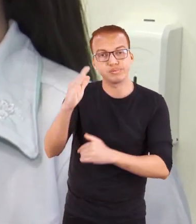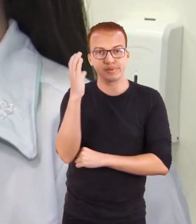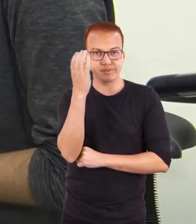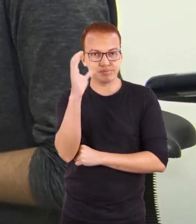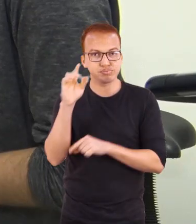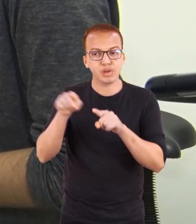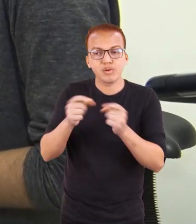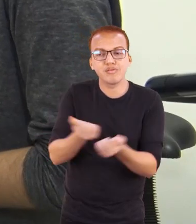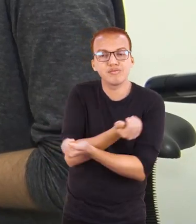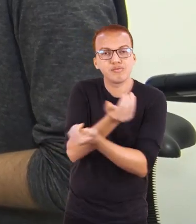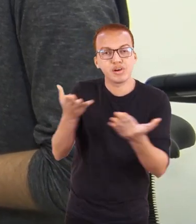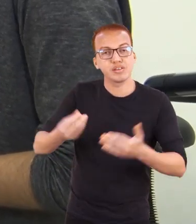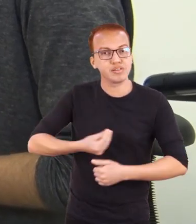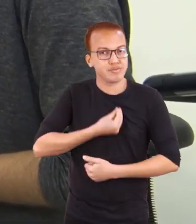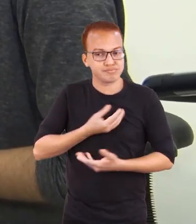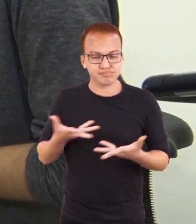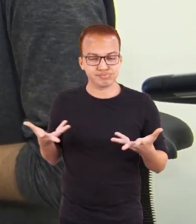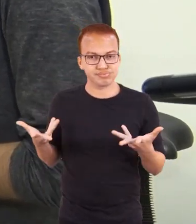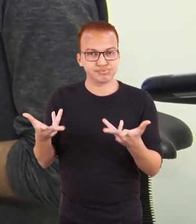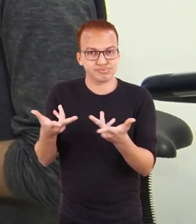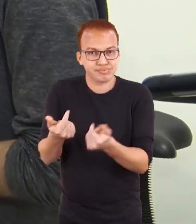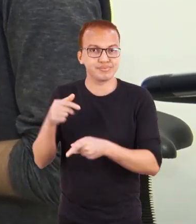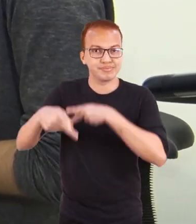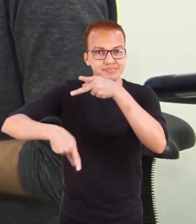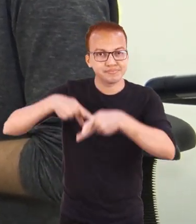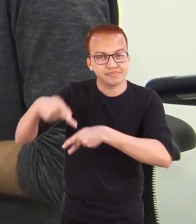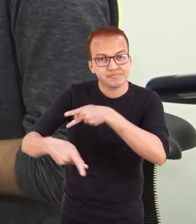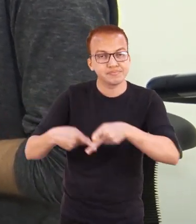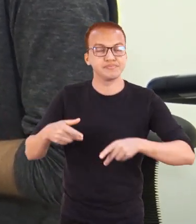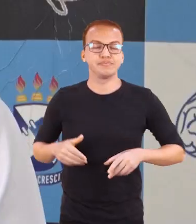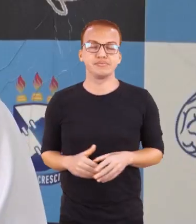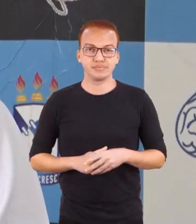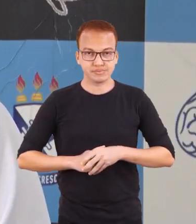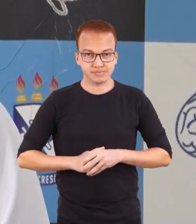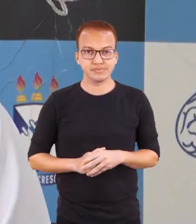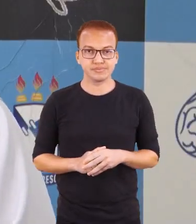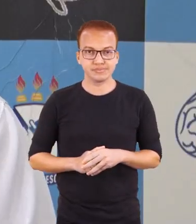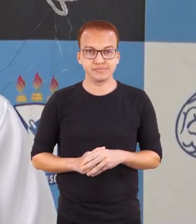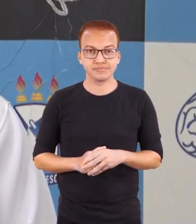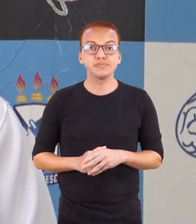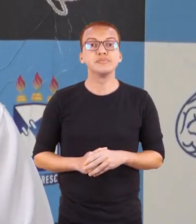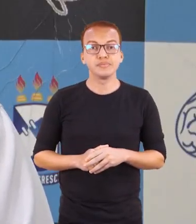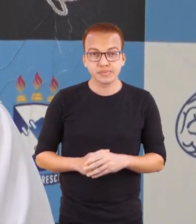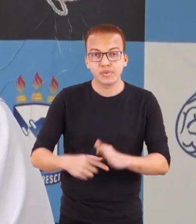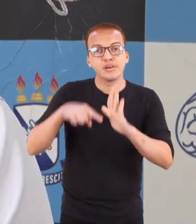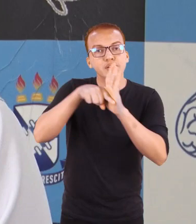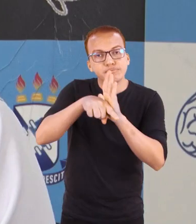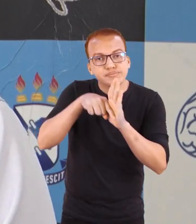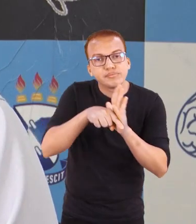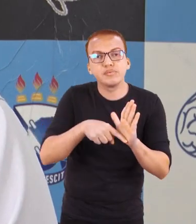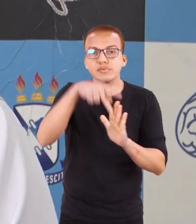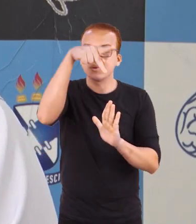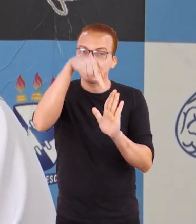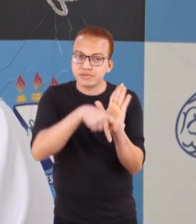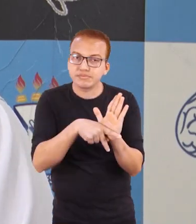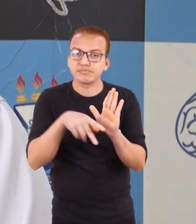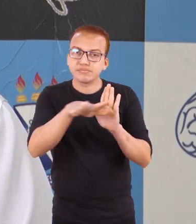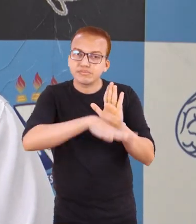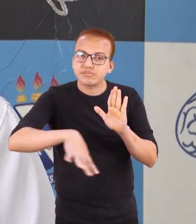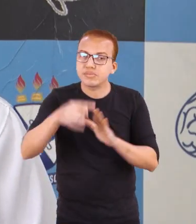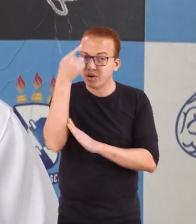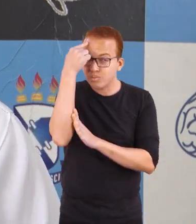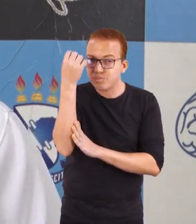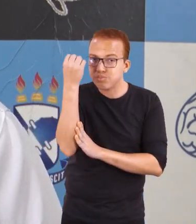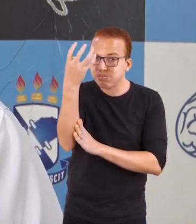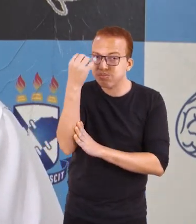sobre o tema gerando também qualidade de vida para a população desenvolver projetos na área de dor de cabeça